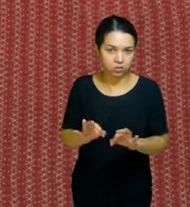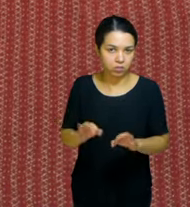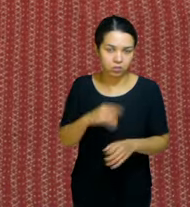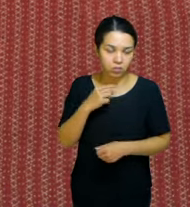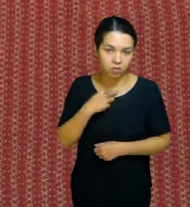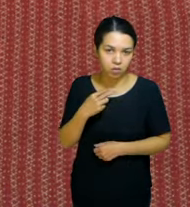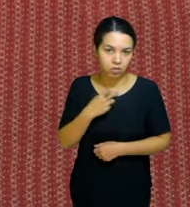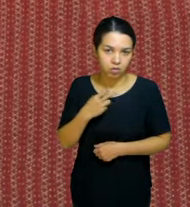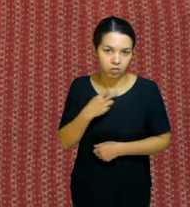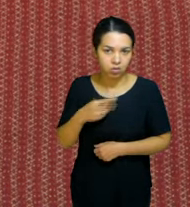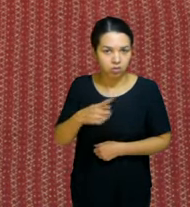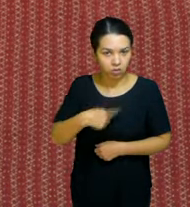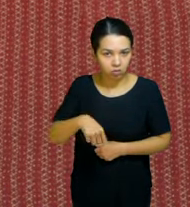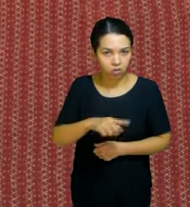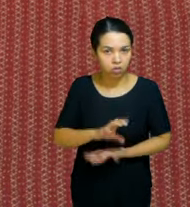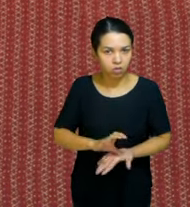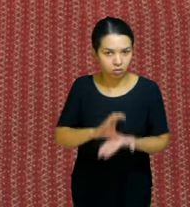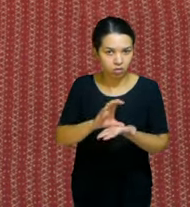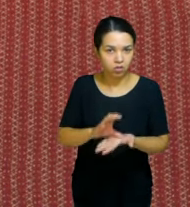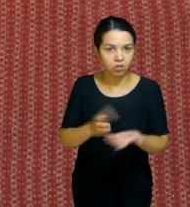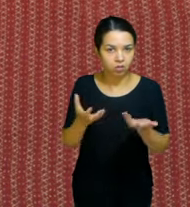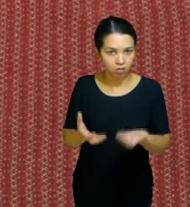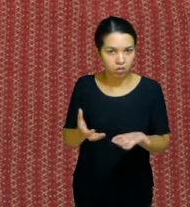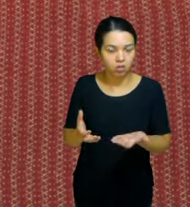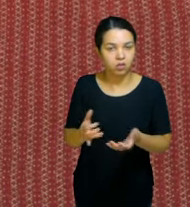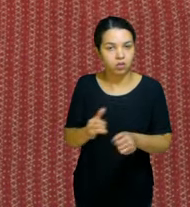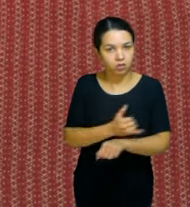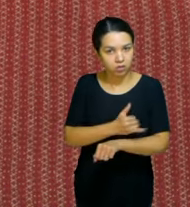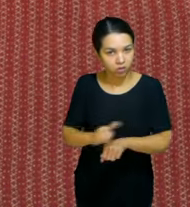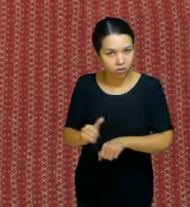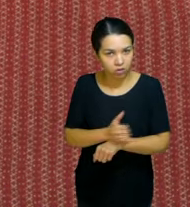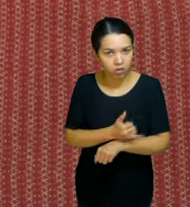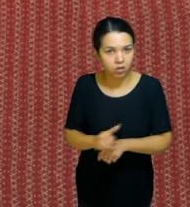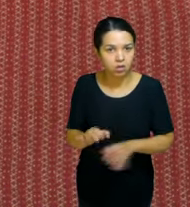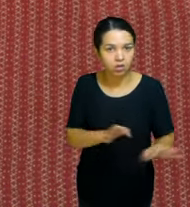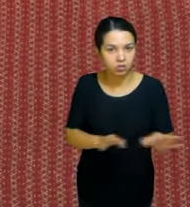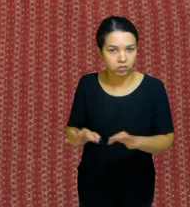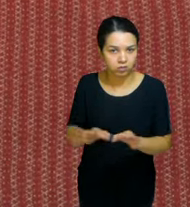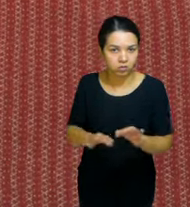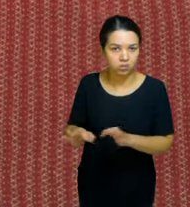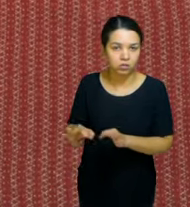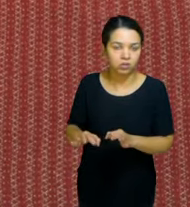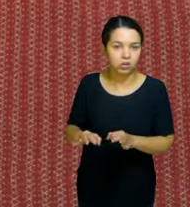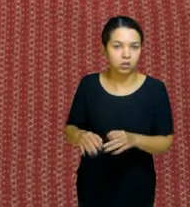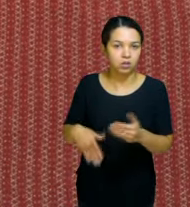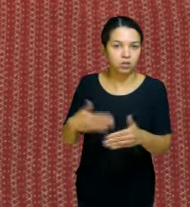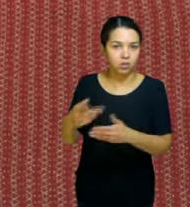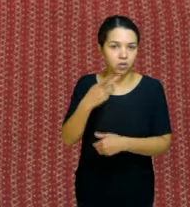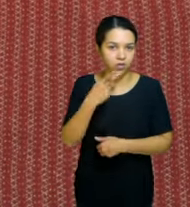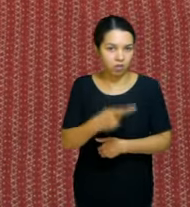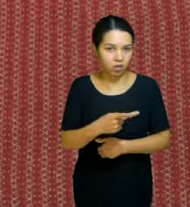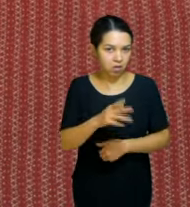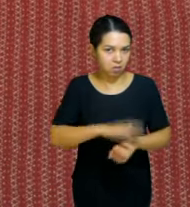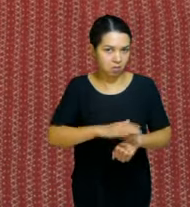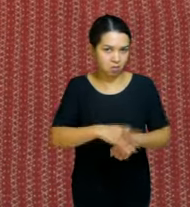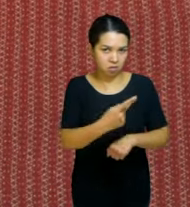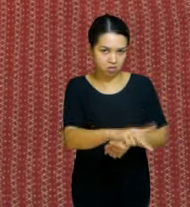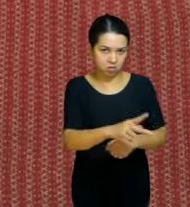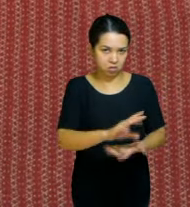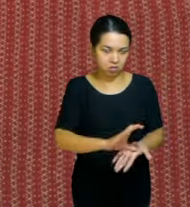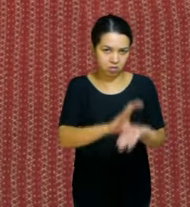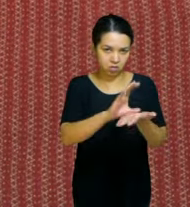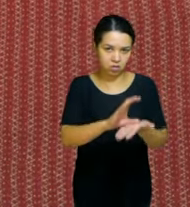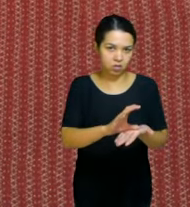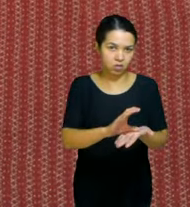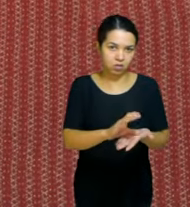conselho, tentamos construir uma alternativa e ainda ouvimos que isso não era atribuição do conselho. Isso aí não é com vocês, isso aí então a